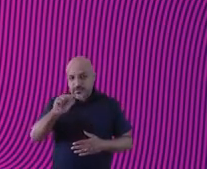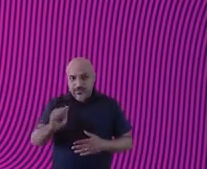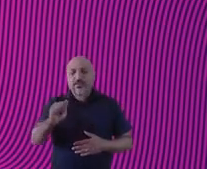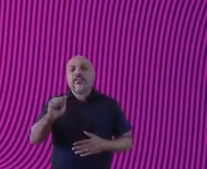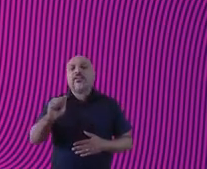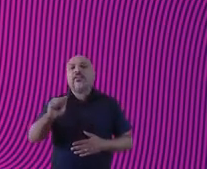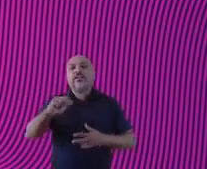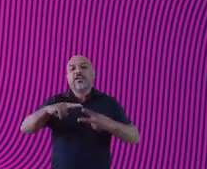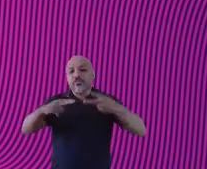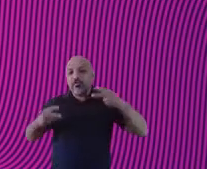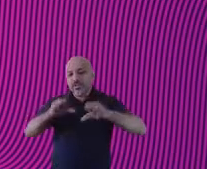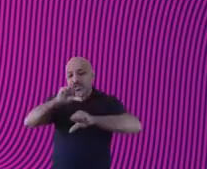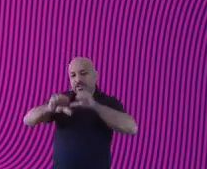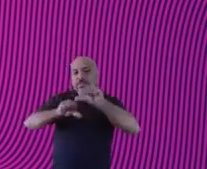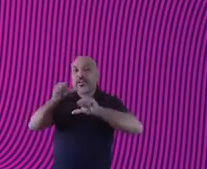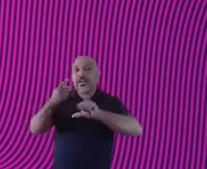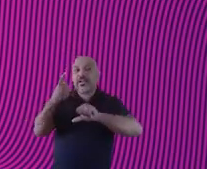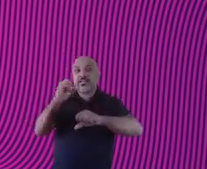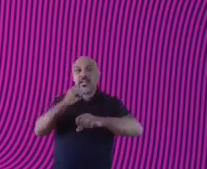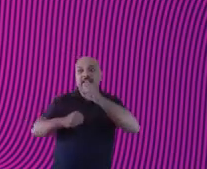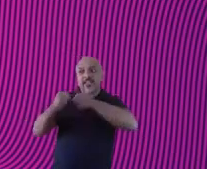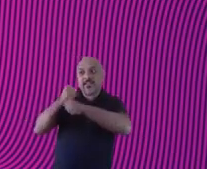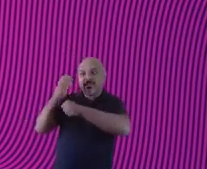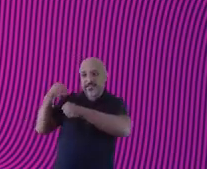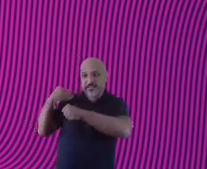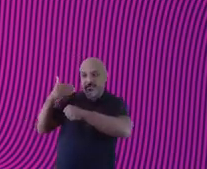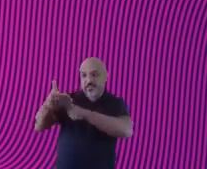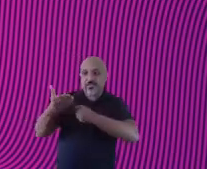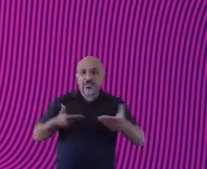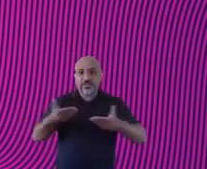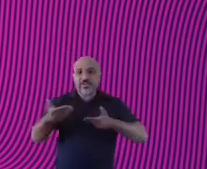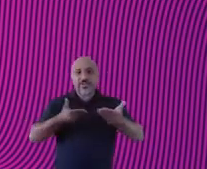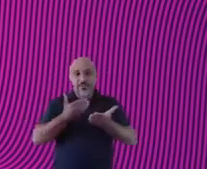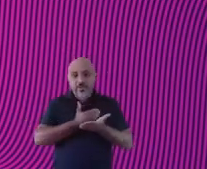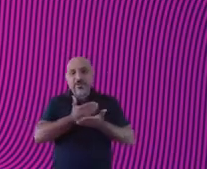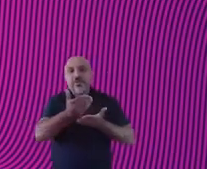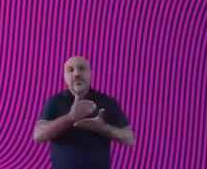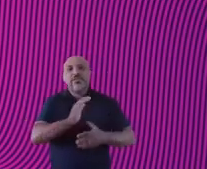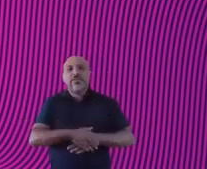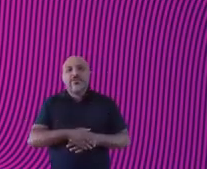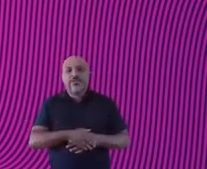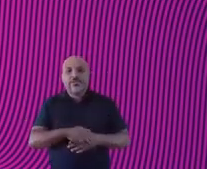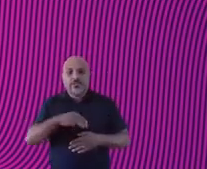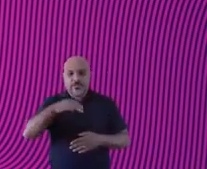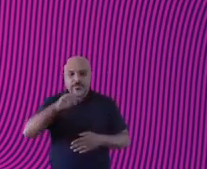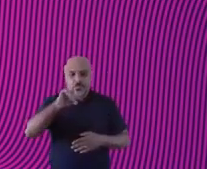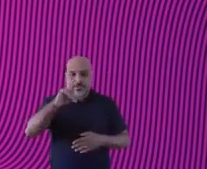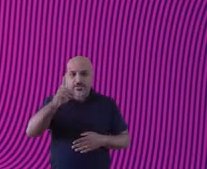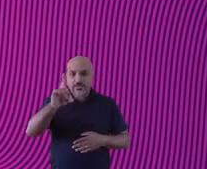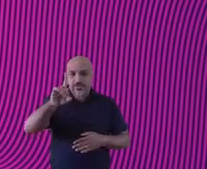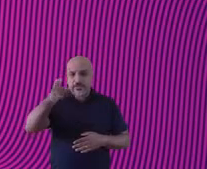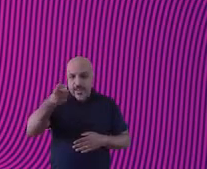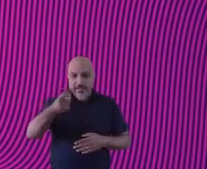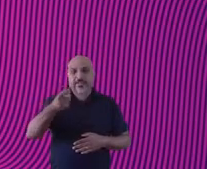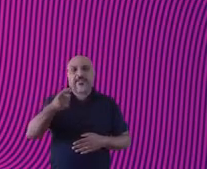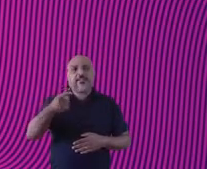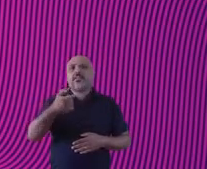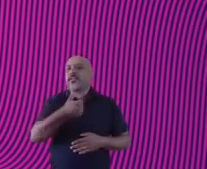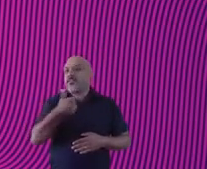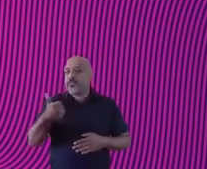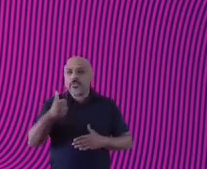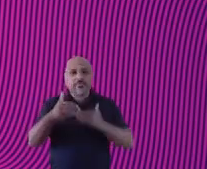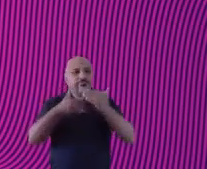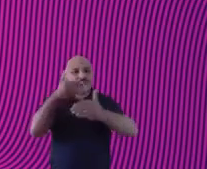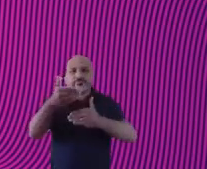há 10 anos atrás e fez o tratamento inicial com talidomida dexa e ficou em